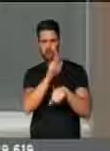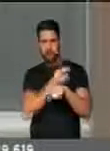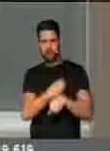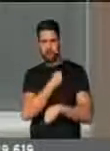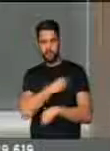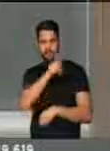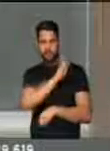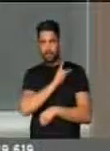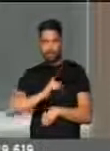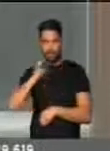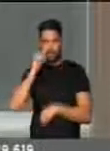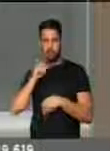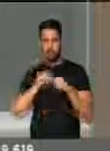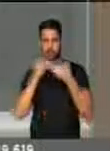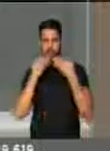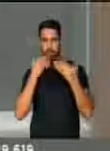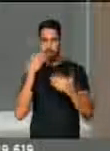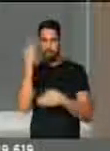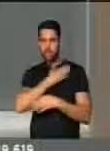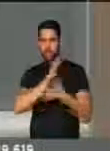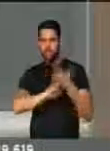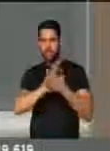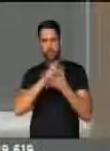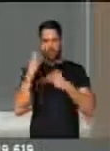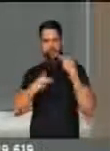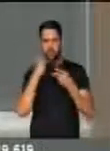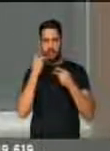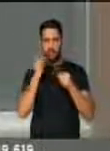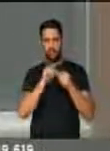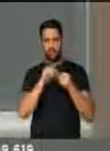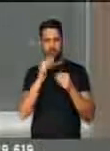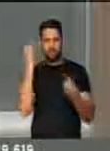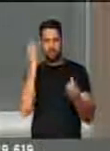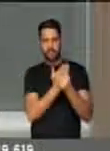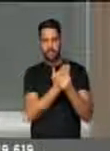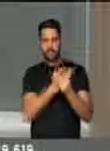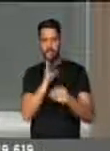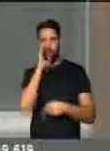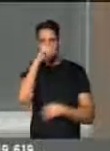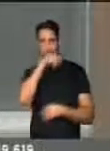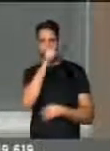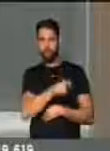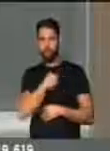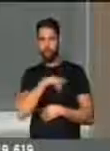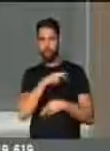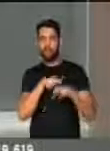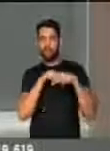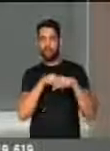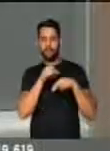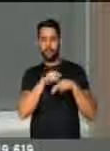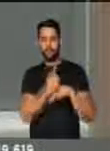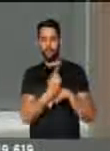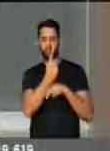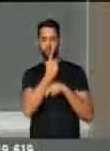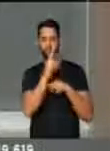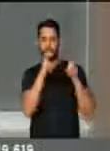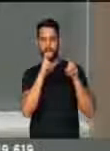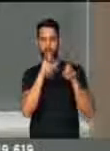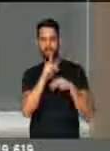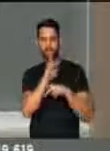inclusive ela, desmontando todos os argumentos da peça acusatória, que é apenas um tema